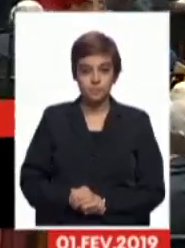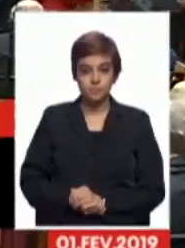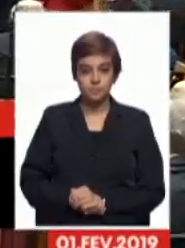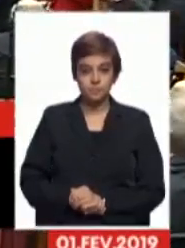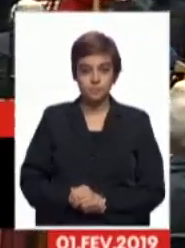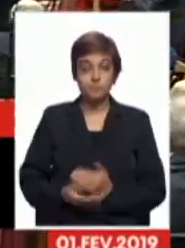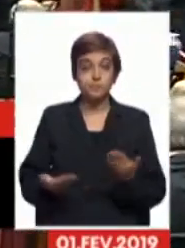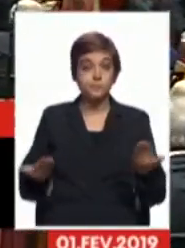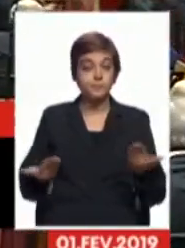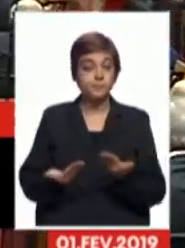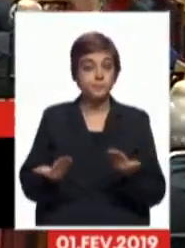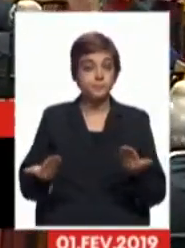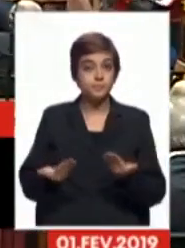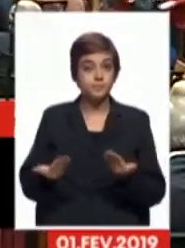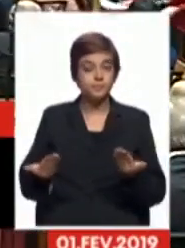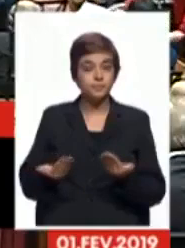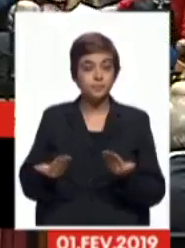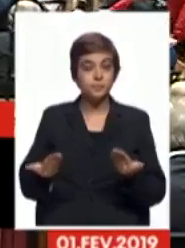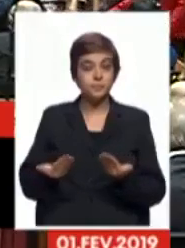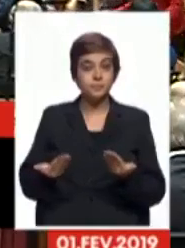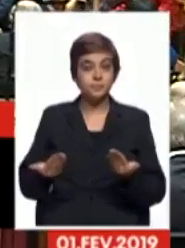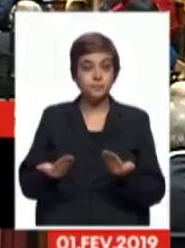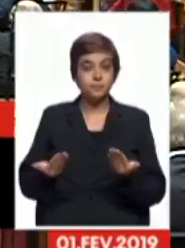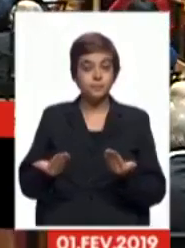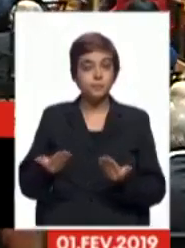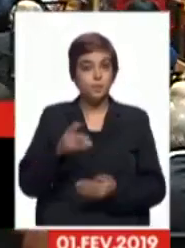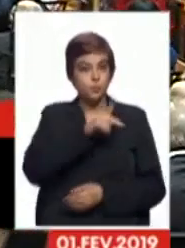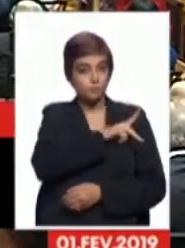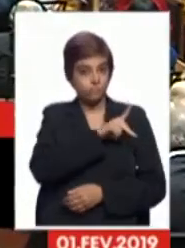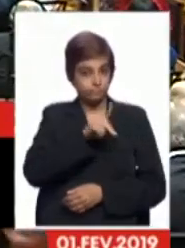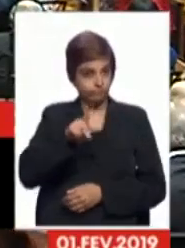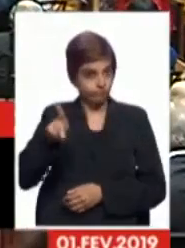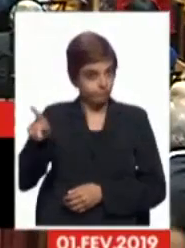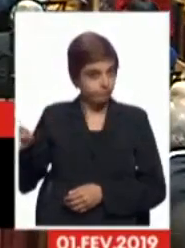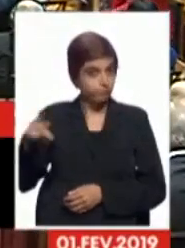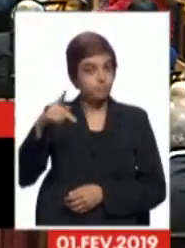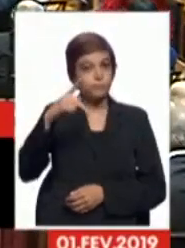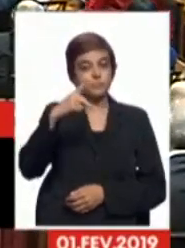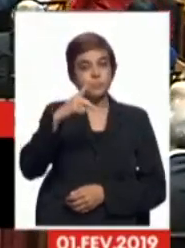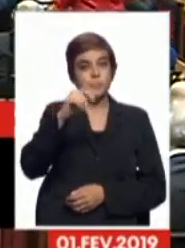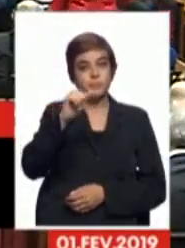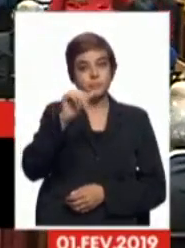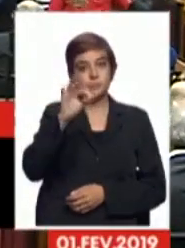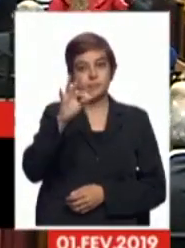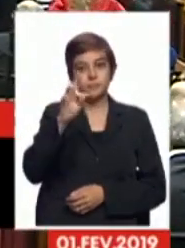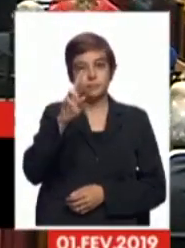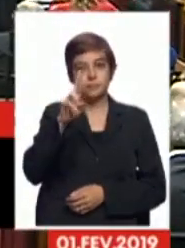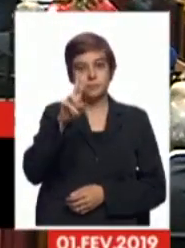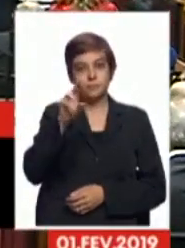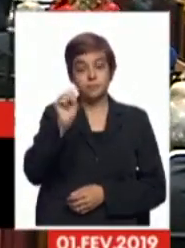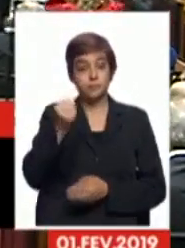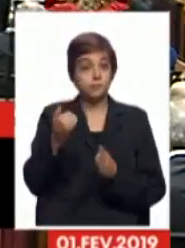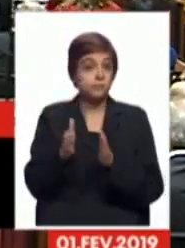Neste momento, então, agora presidente mesmo da Assembleia, deputado Agostinho Patrus, pede que os